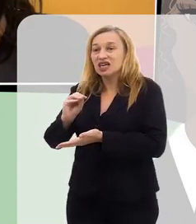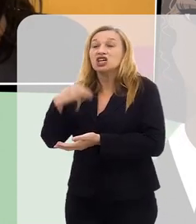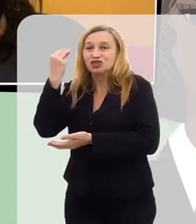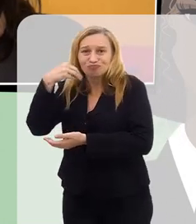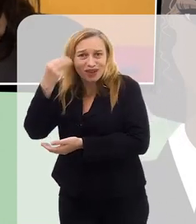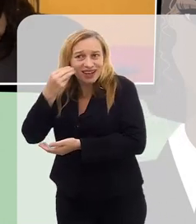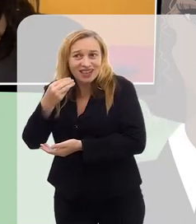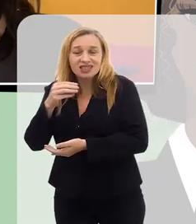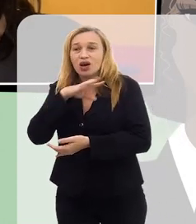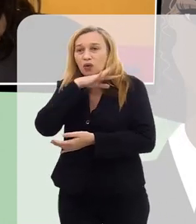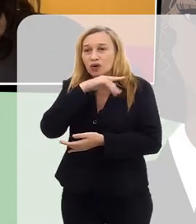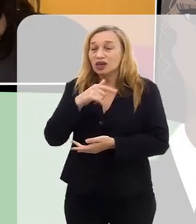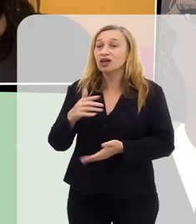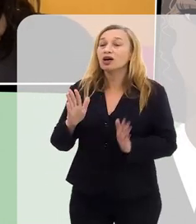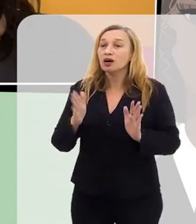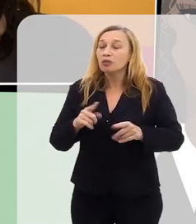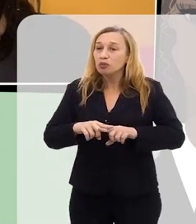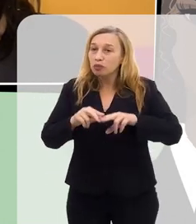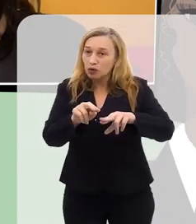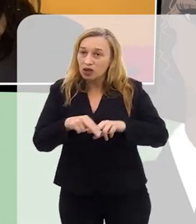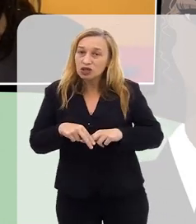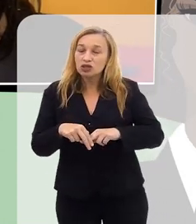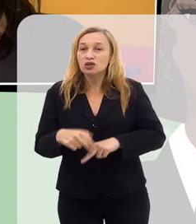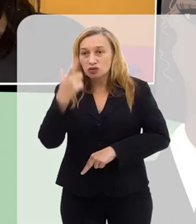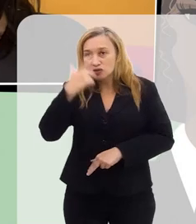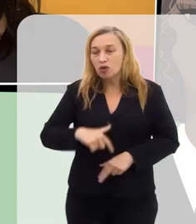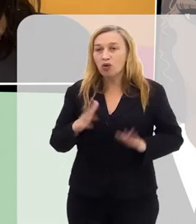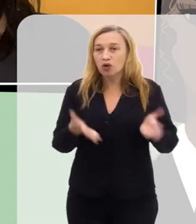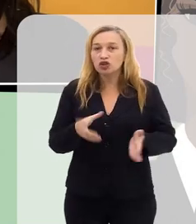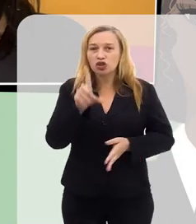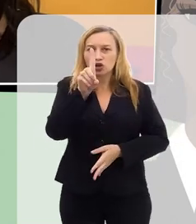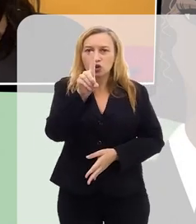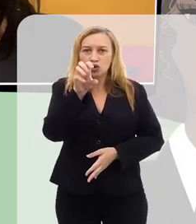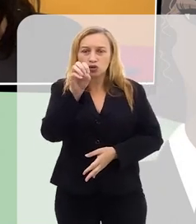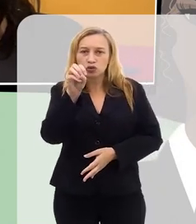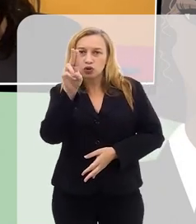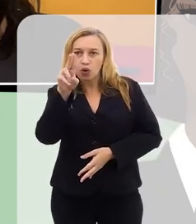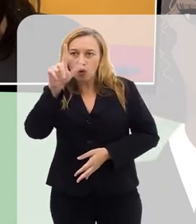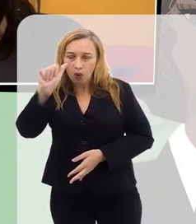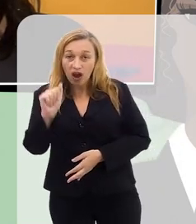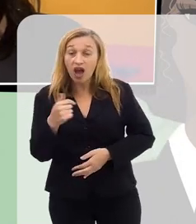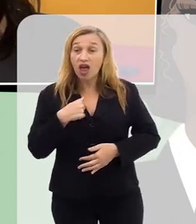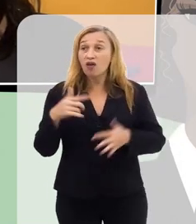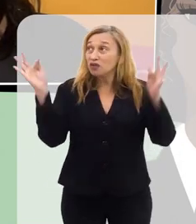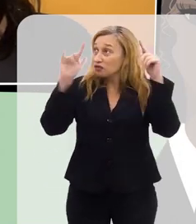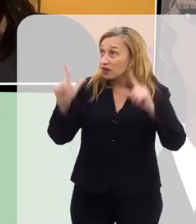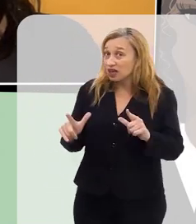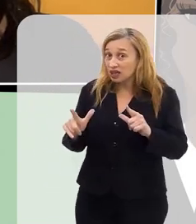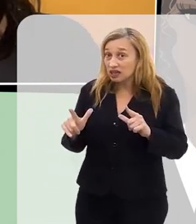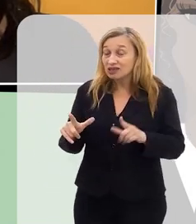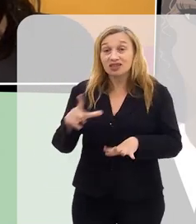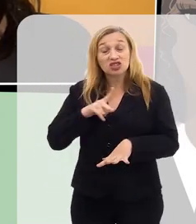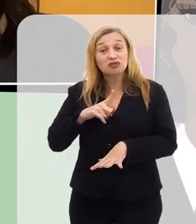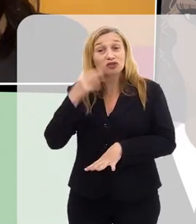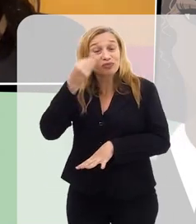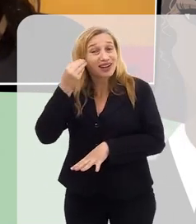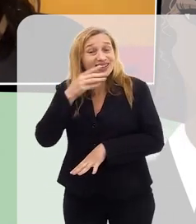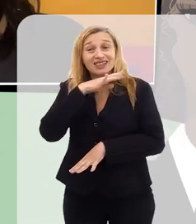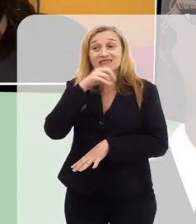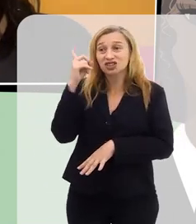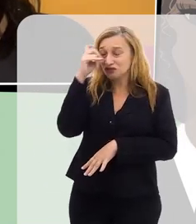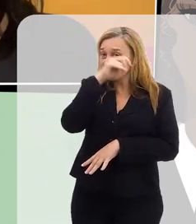conta dessa experiência que eu me tornei doula. Eu fico feliz de ter conseguido tirar algo bom de uma experiência tão